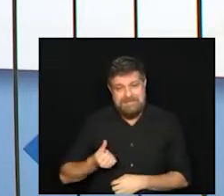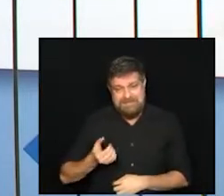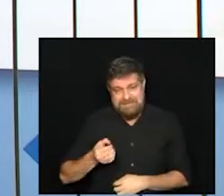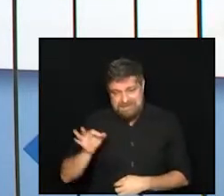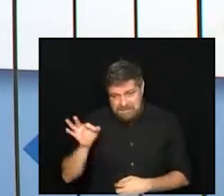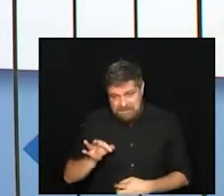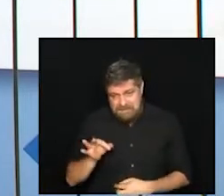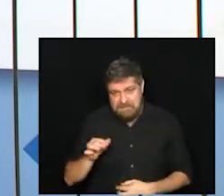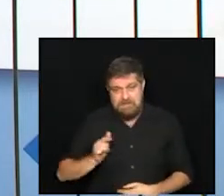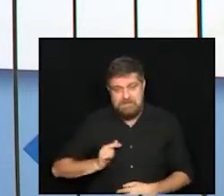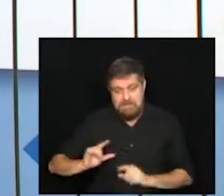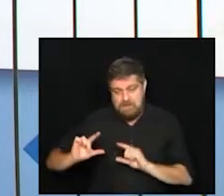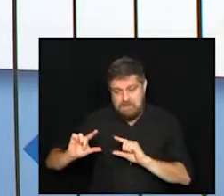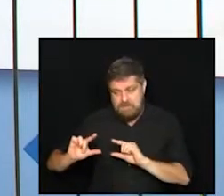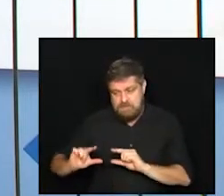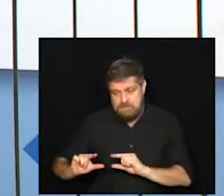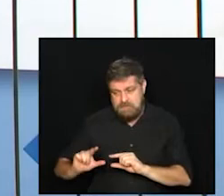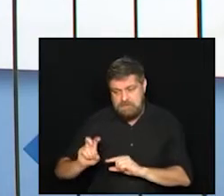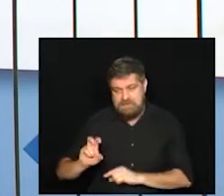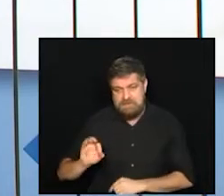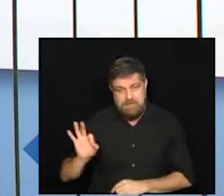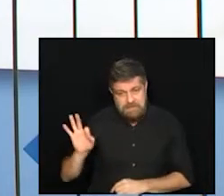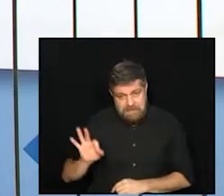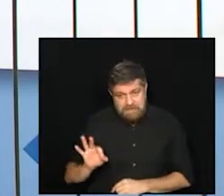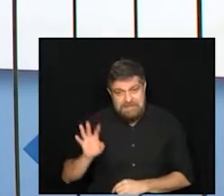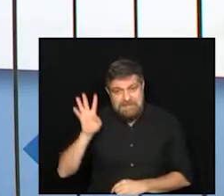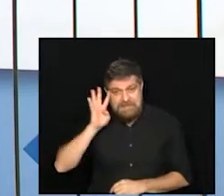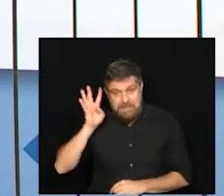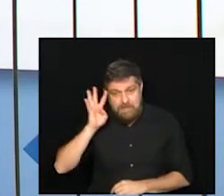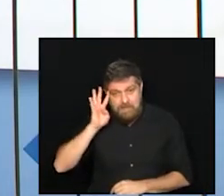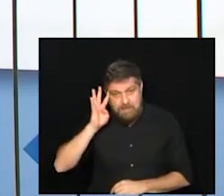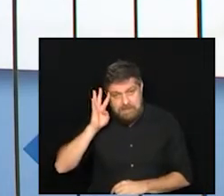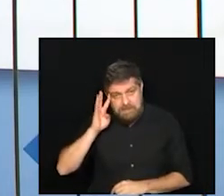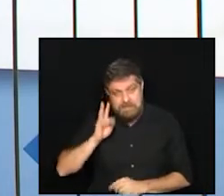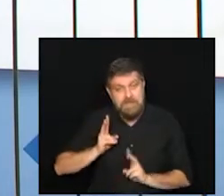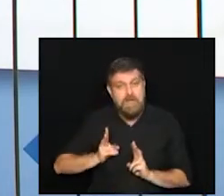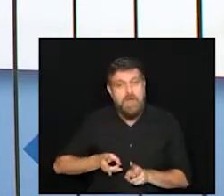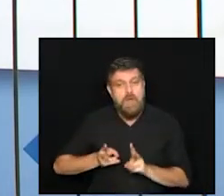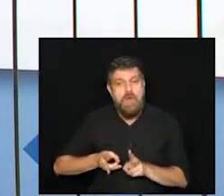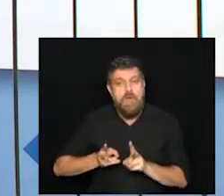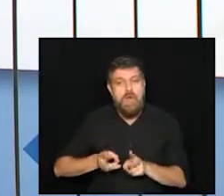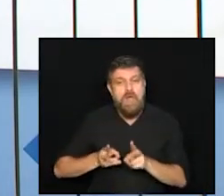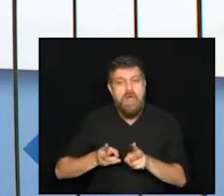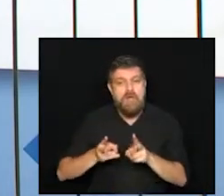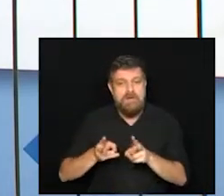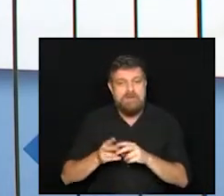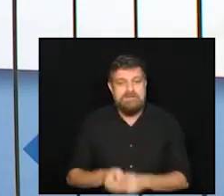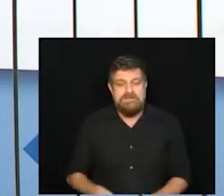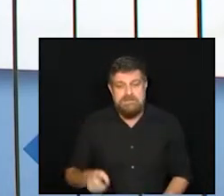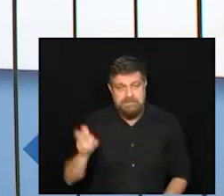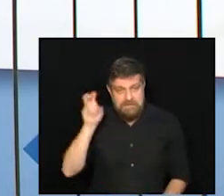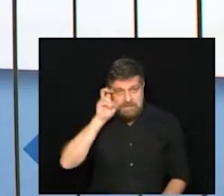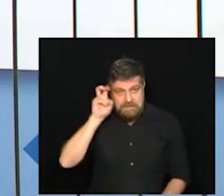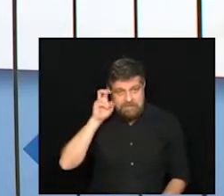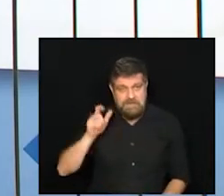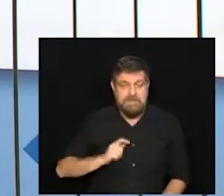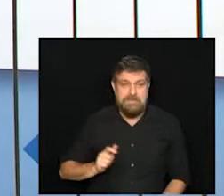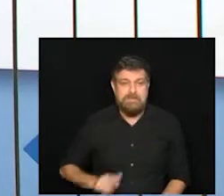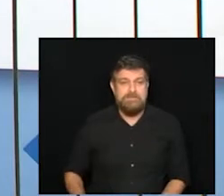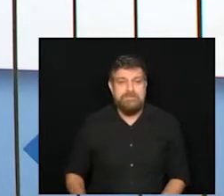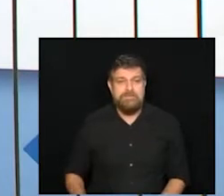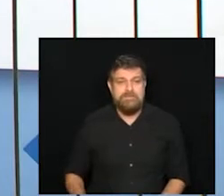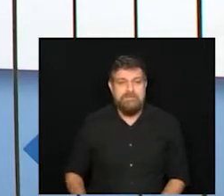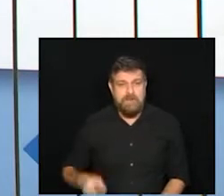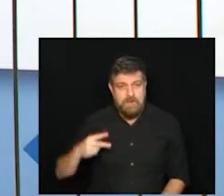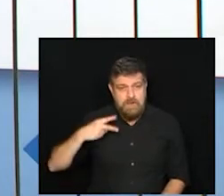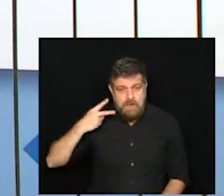sessenta por cento diminuiu para 50 por cento na quarta e permaneceu no mesmo nível na última quinta-feira o parlamentar